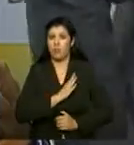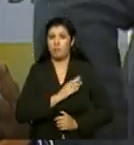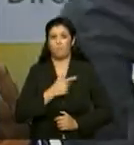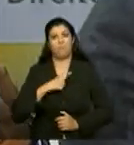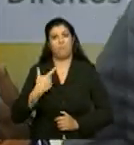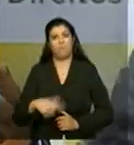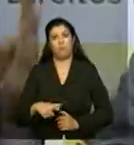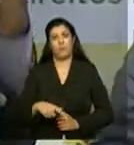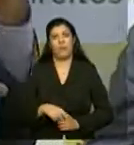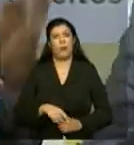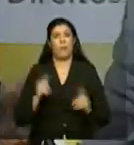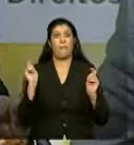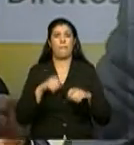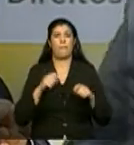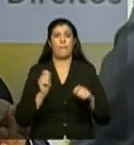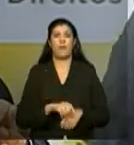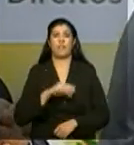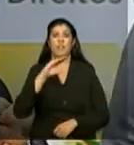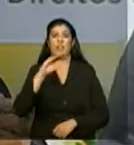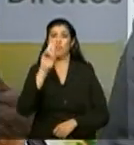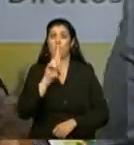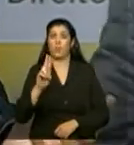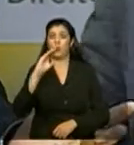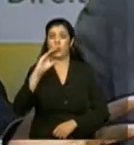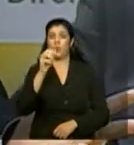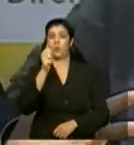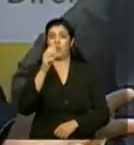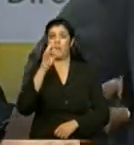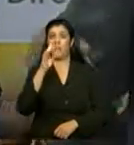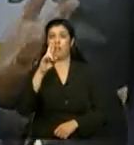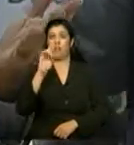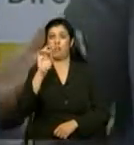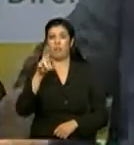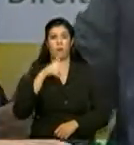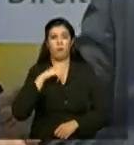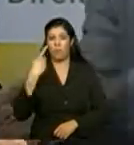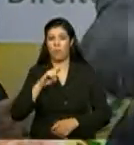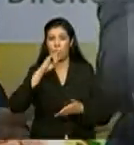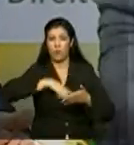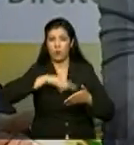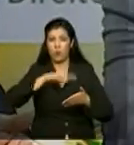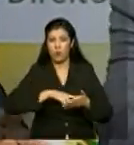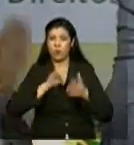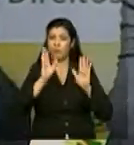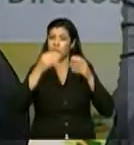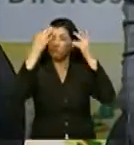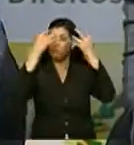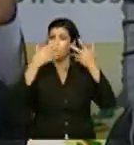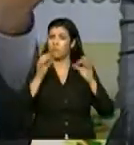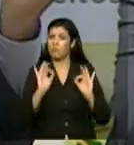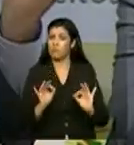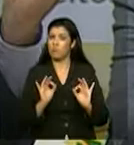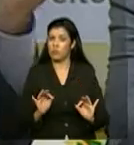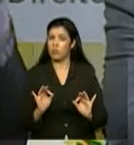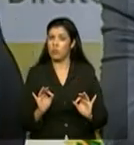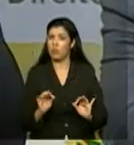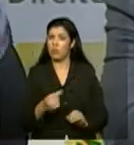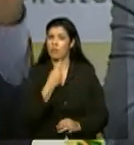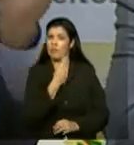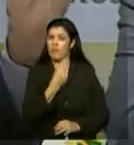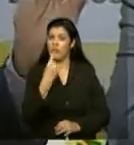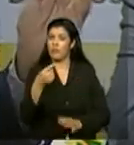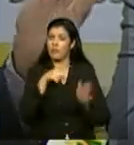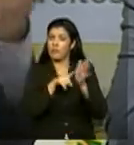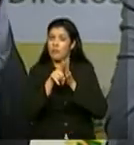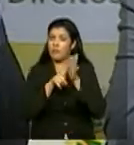de um cateterismo que levou à reeleição a ânsia não está documento de pessoal explicou em si foi luca informação